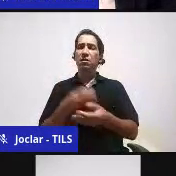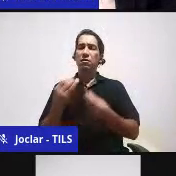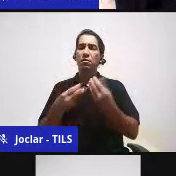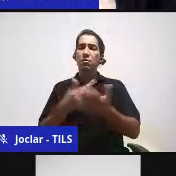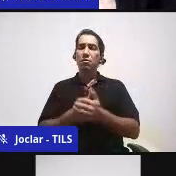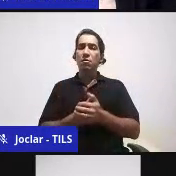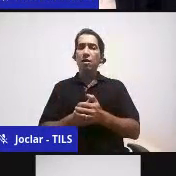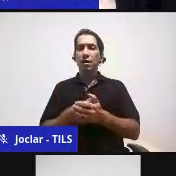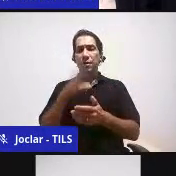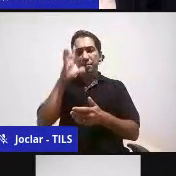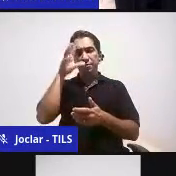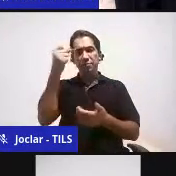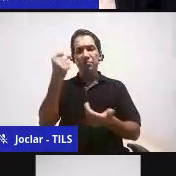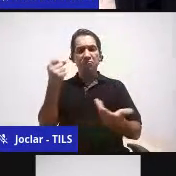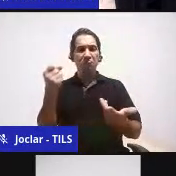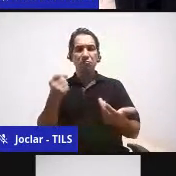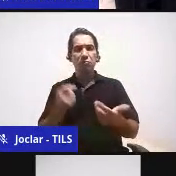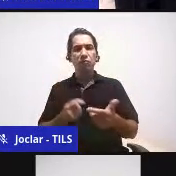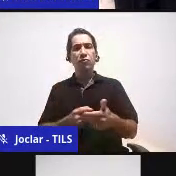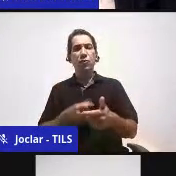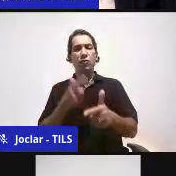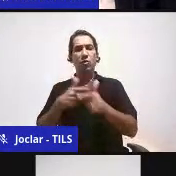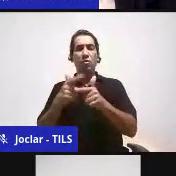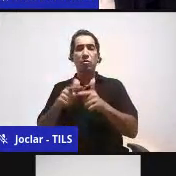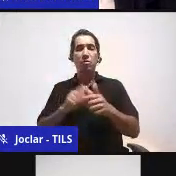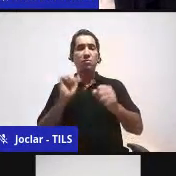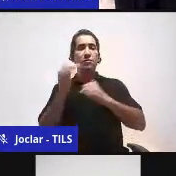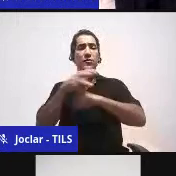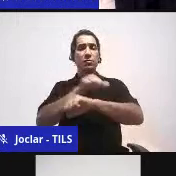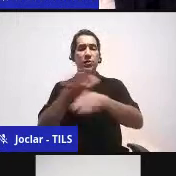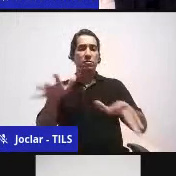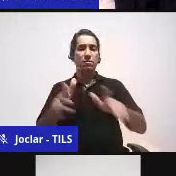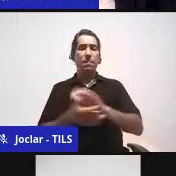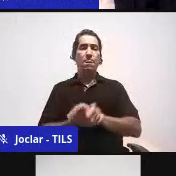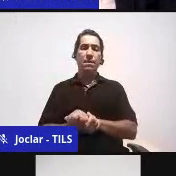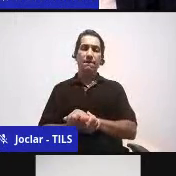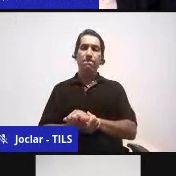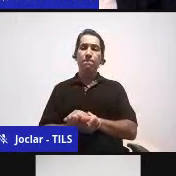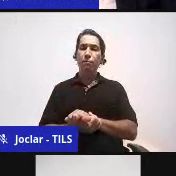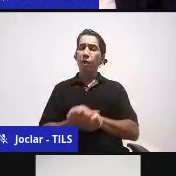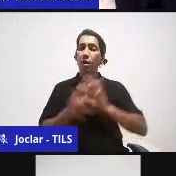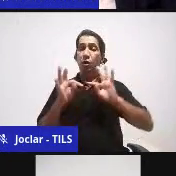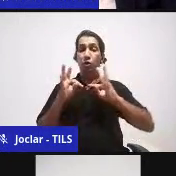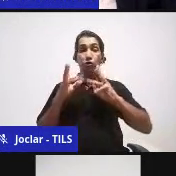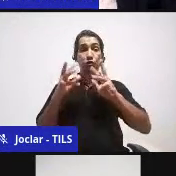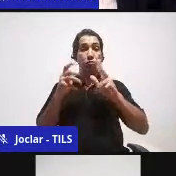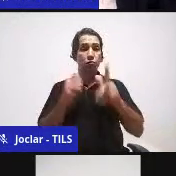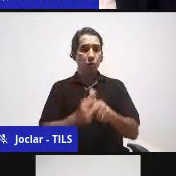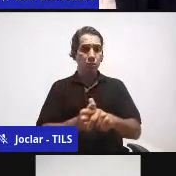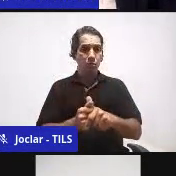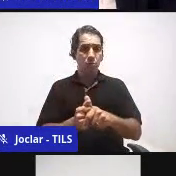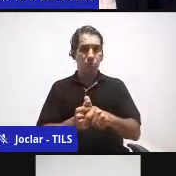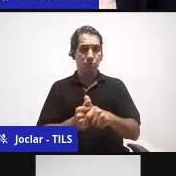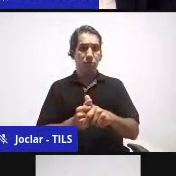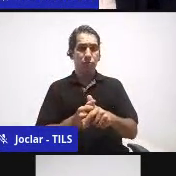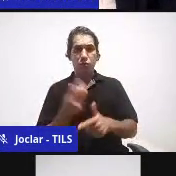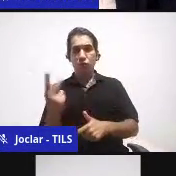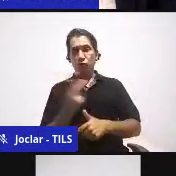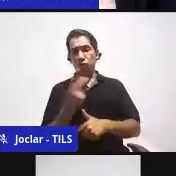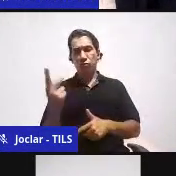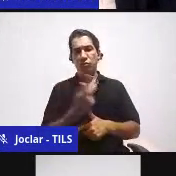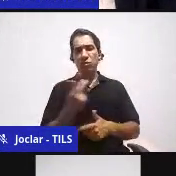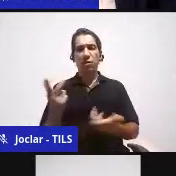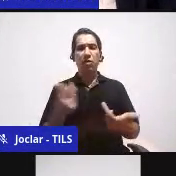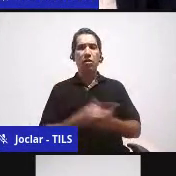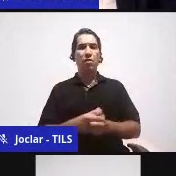combate à pandemia. Ou seja, estava todo mundo na mesma página, estava todo mundo visando o que era melhor para a população. Os meus vizinhos aqui,